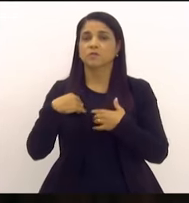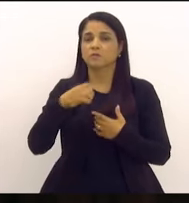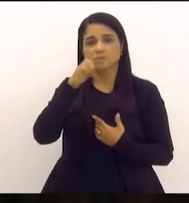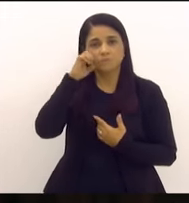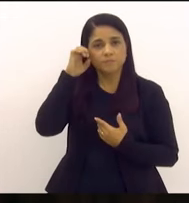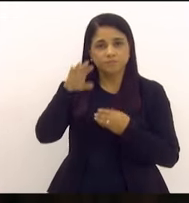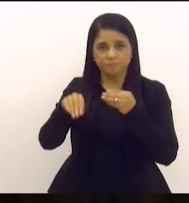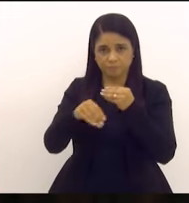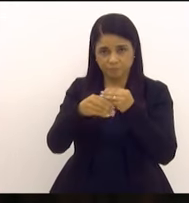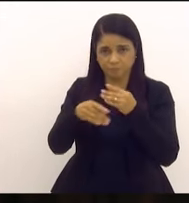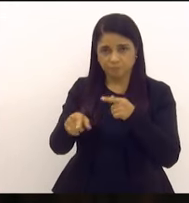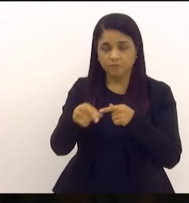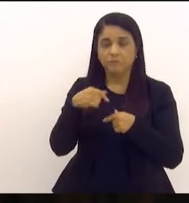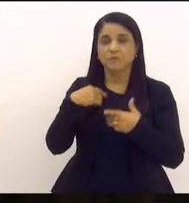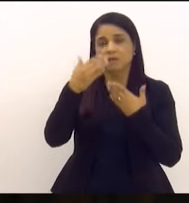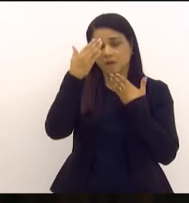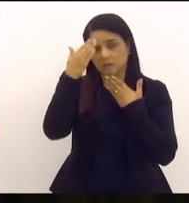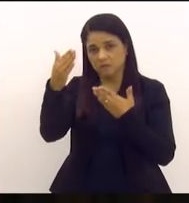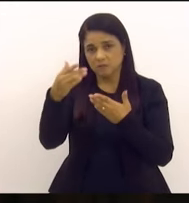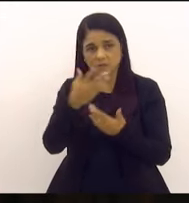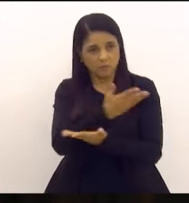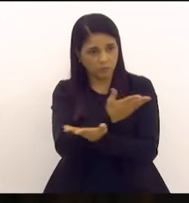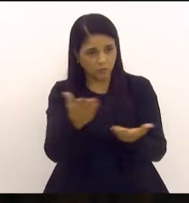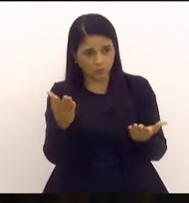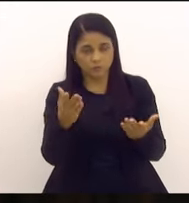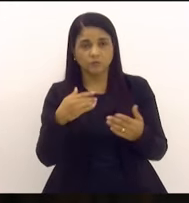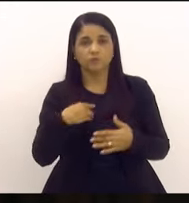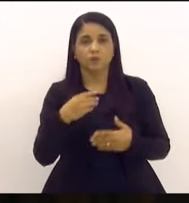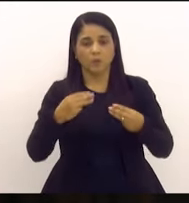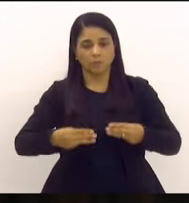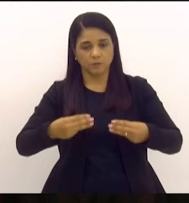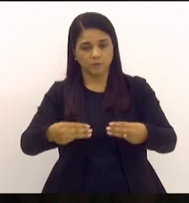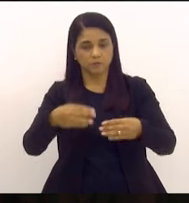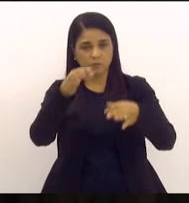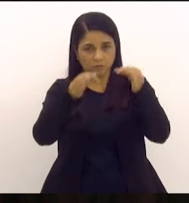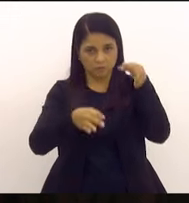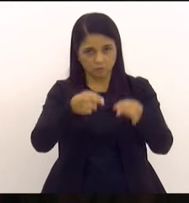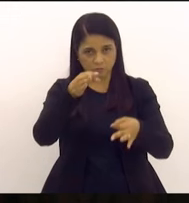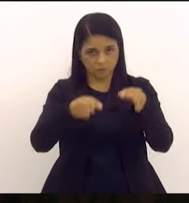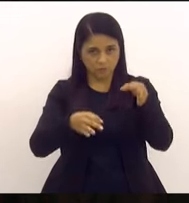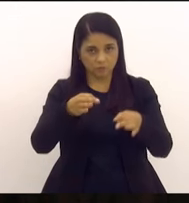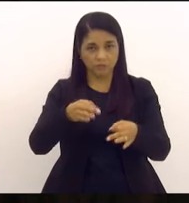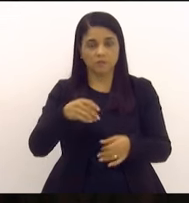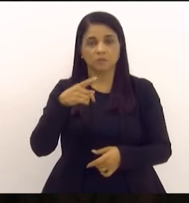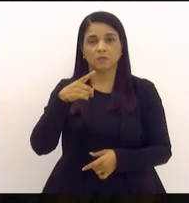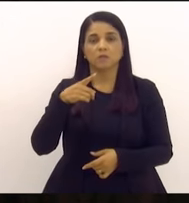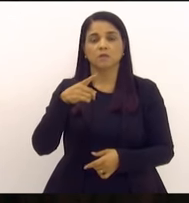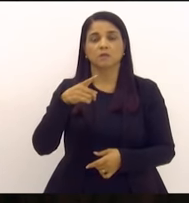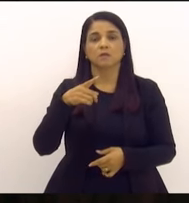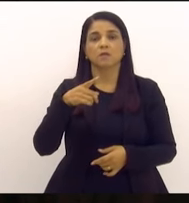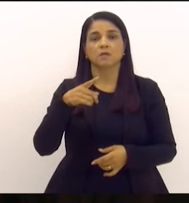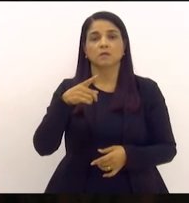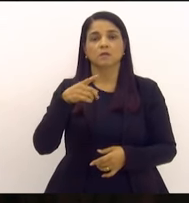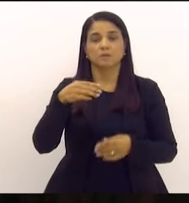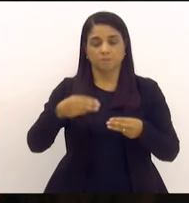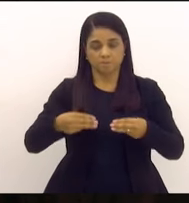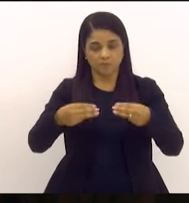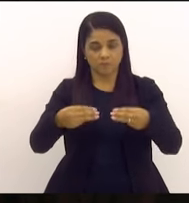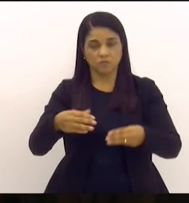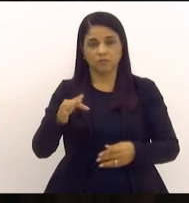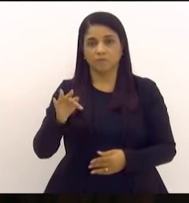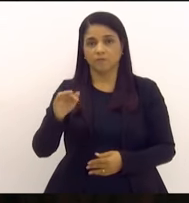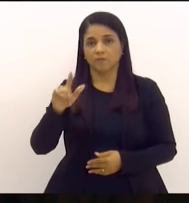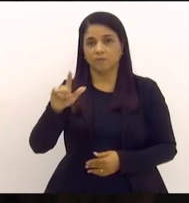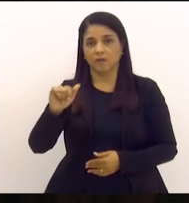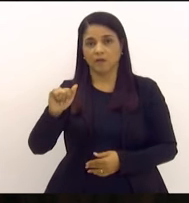agradecer publicamente ao excelentíssimo ministro da Justiça, deputado, ministro Flávio